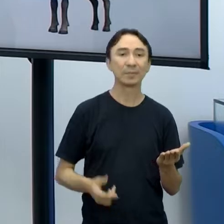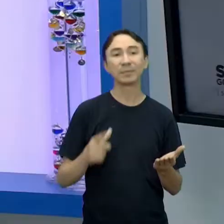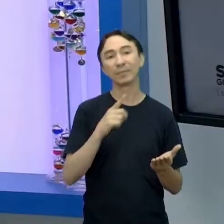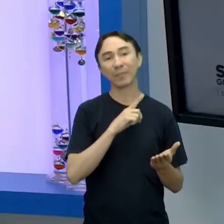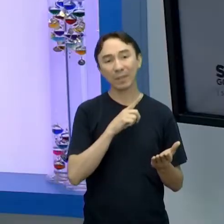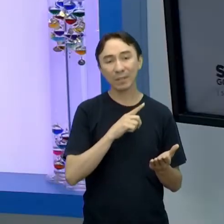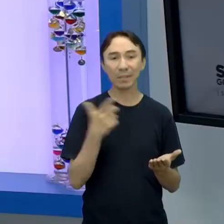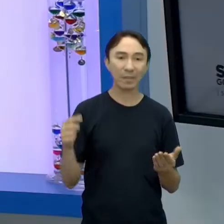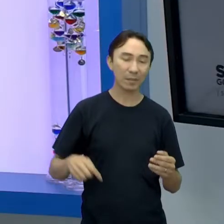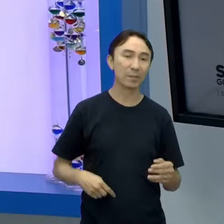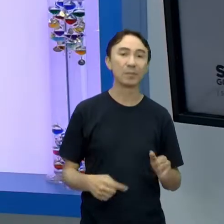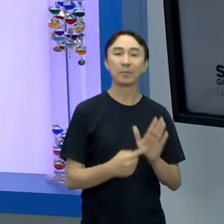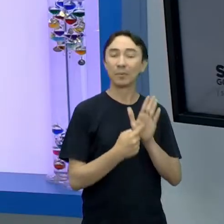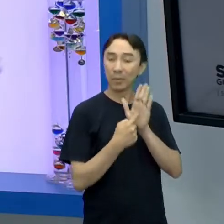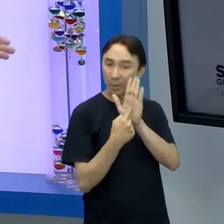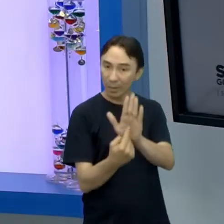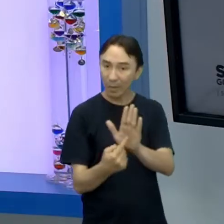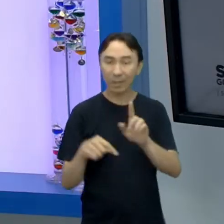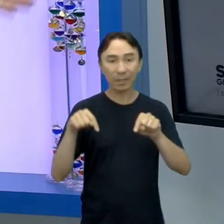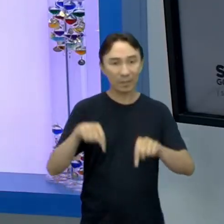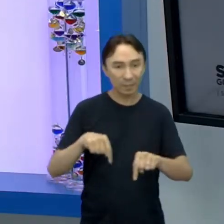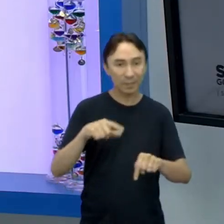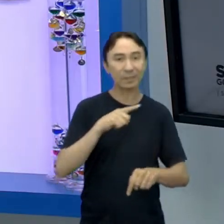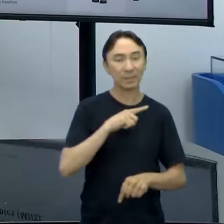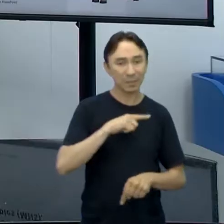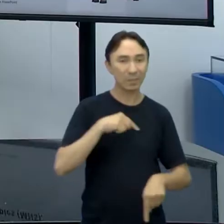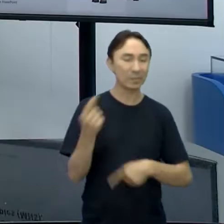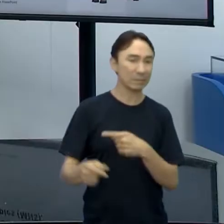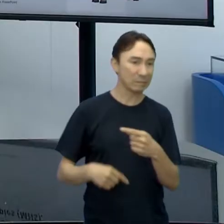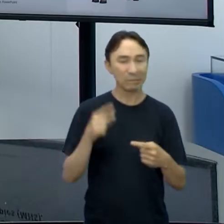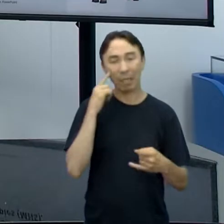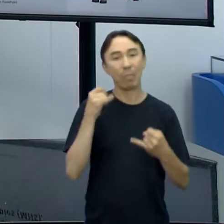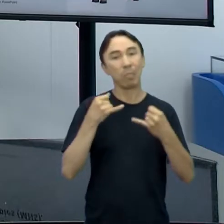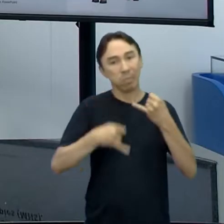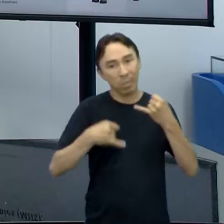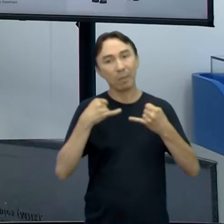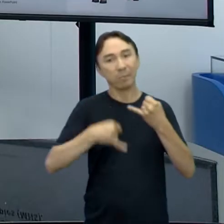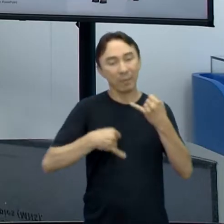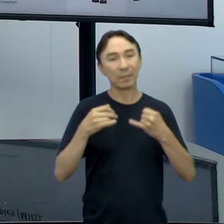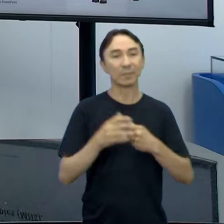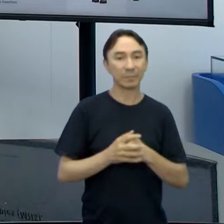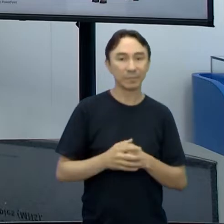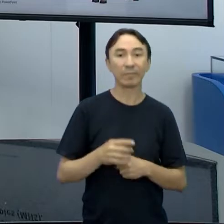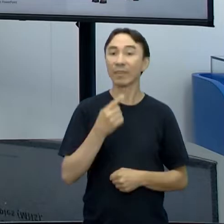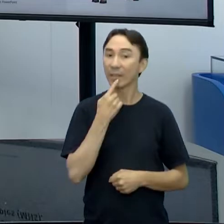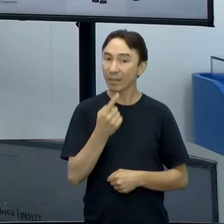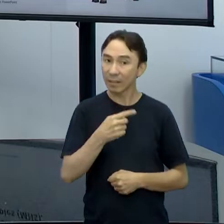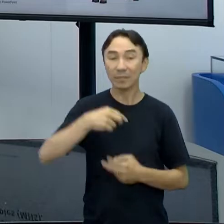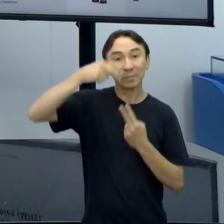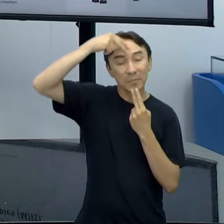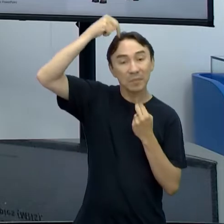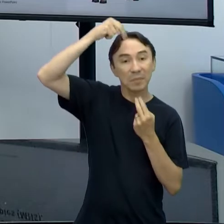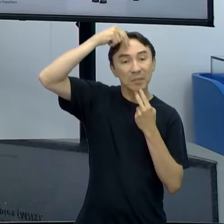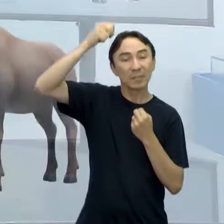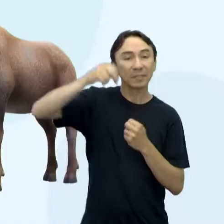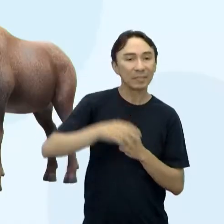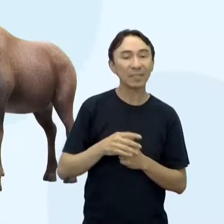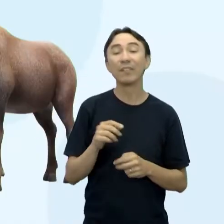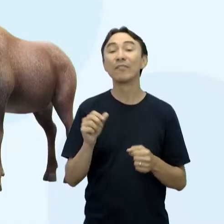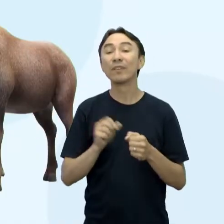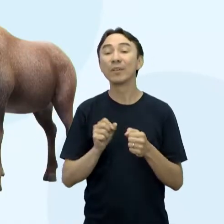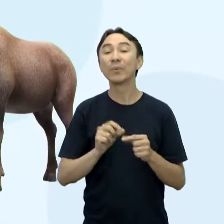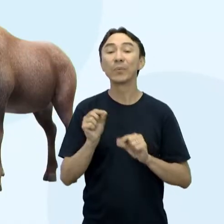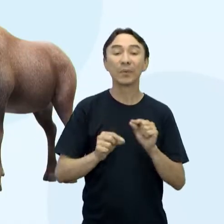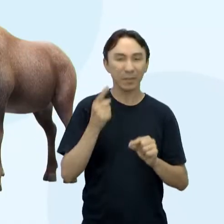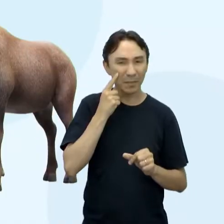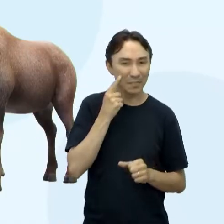na aula, ou eu vou derrubar sua aula toda vez que for assistir. Então eu coloquei o bode Chapolin, porque quando ele fala, ele cumpre. E o que você vai fazer, bode? Vamos ver o